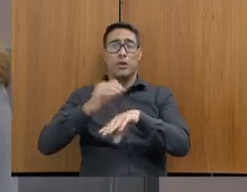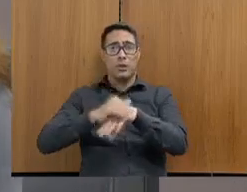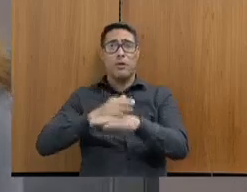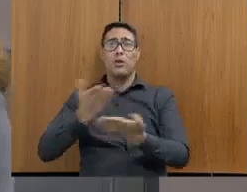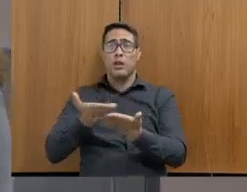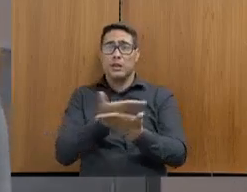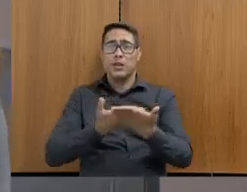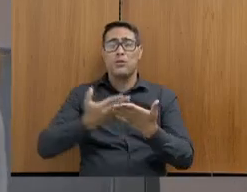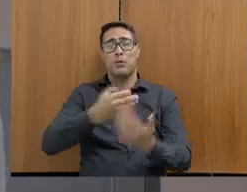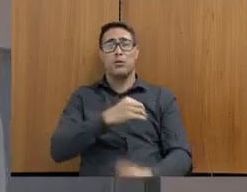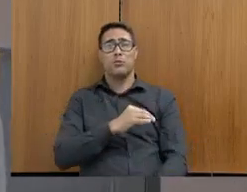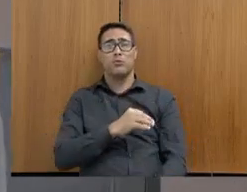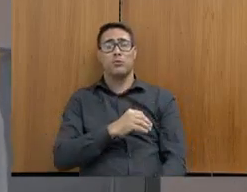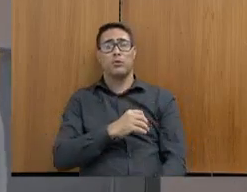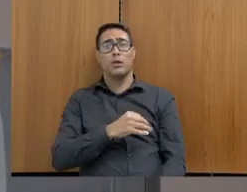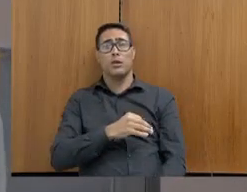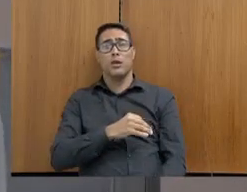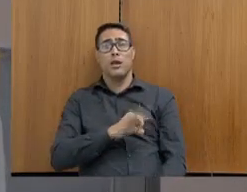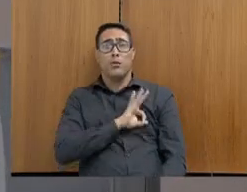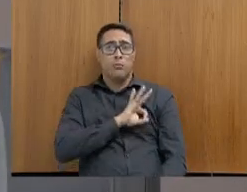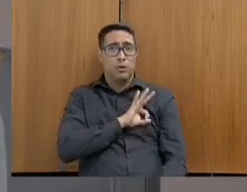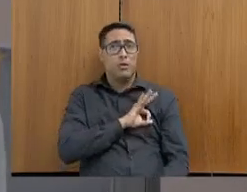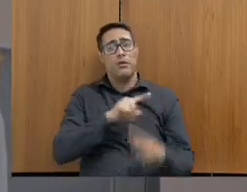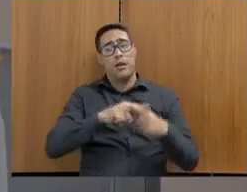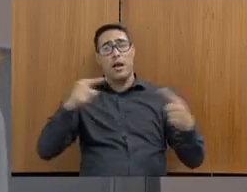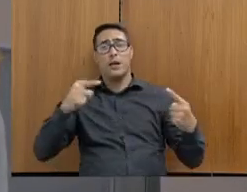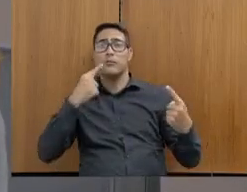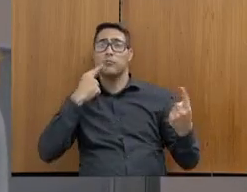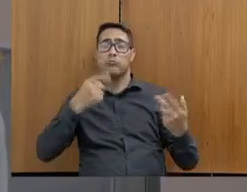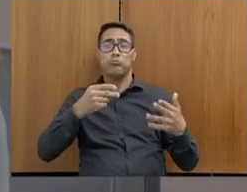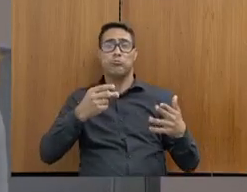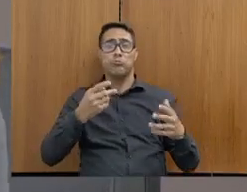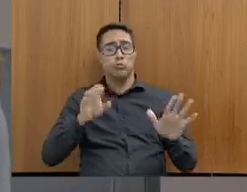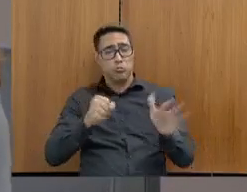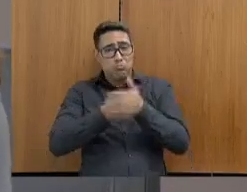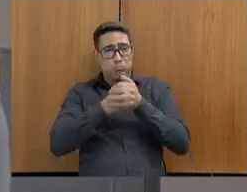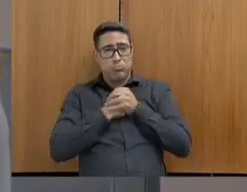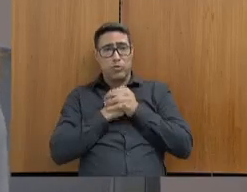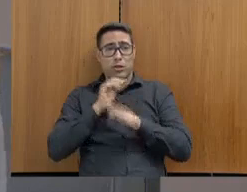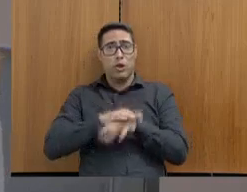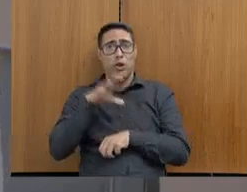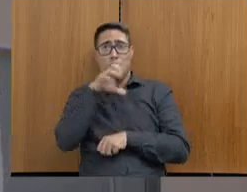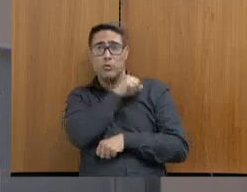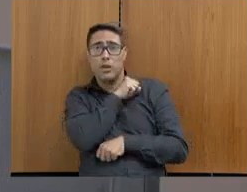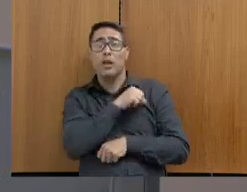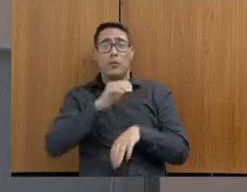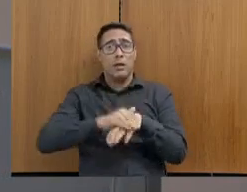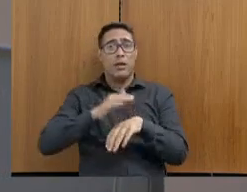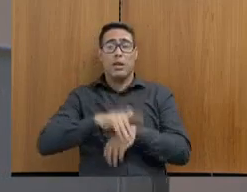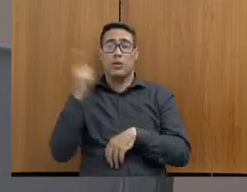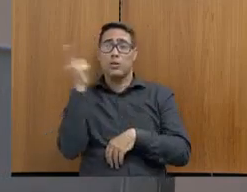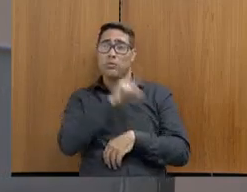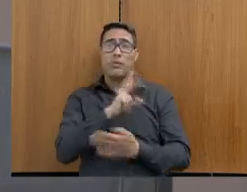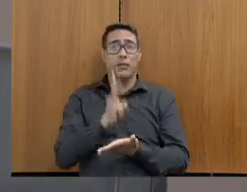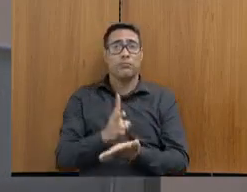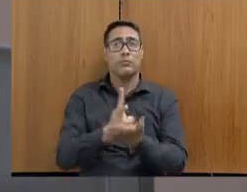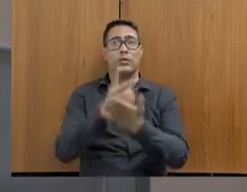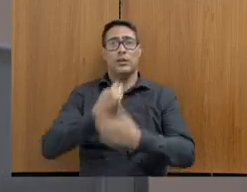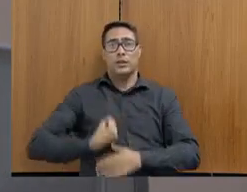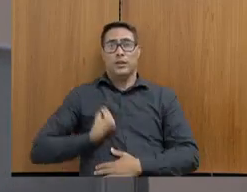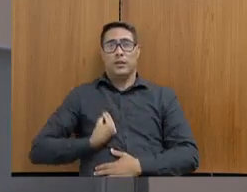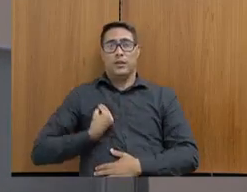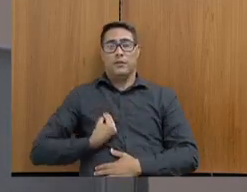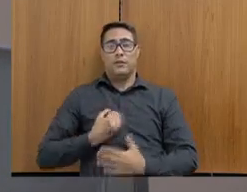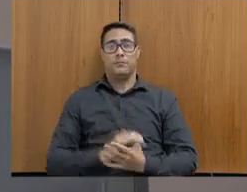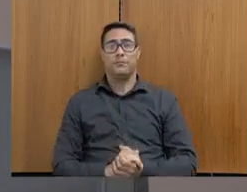busque tá concessão das medidas protetivas de urgência né e para que ela Siga a vida dela E